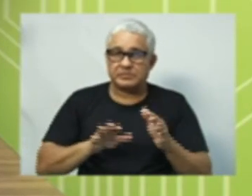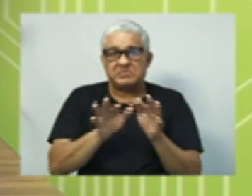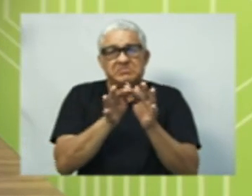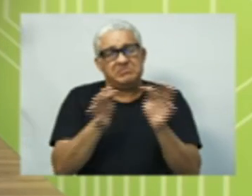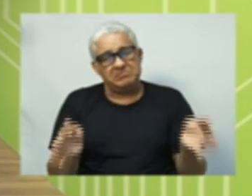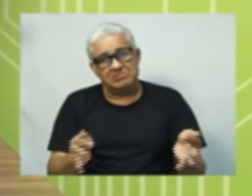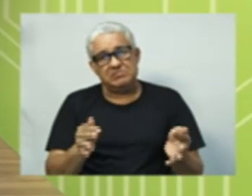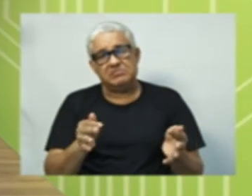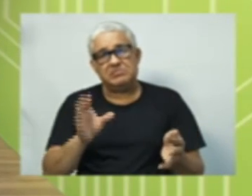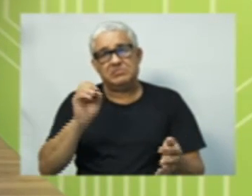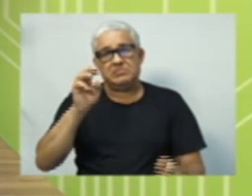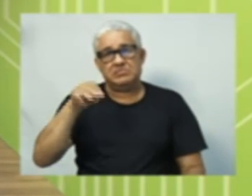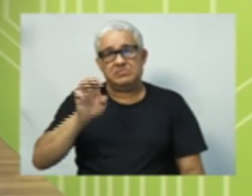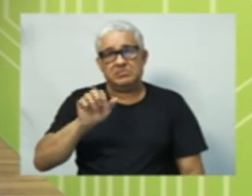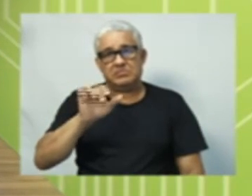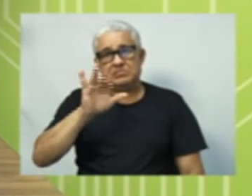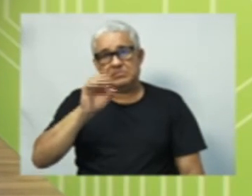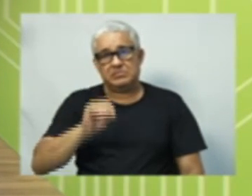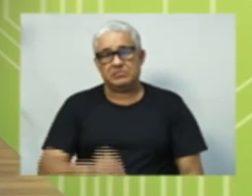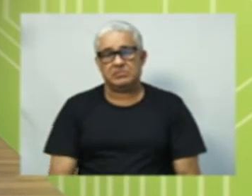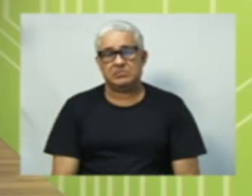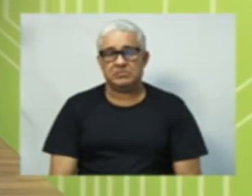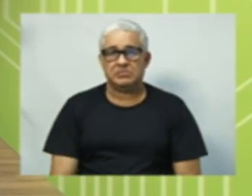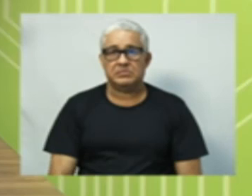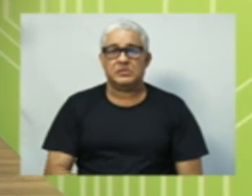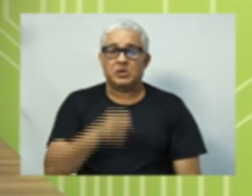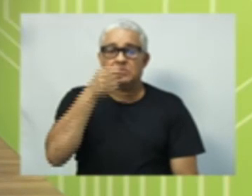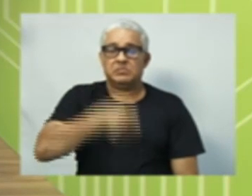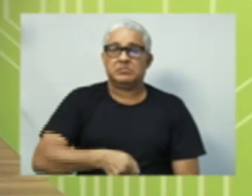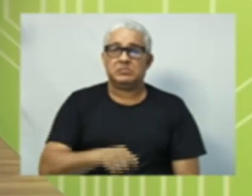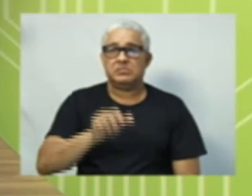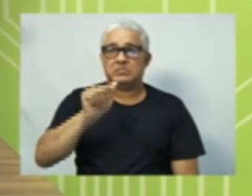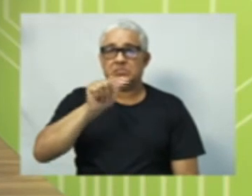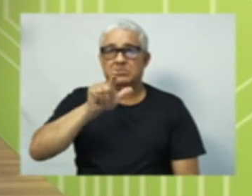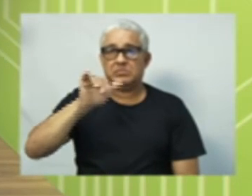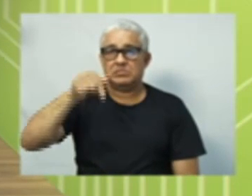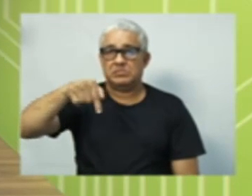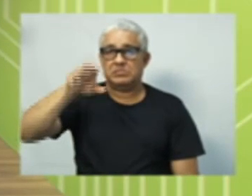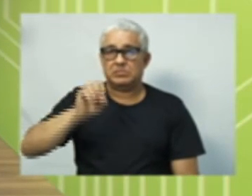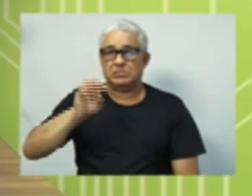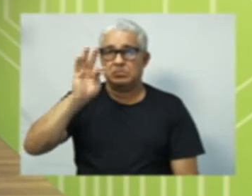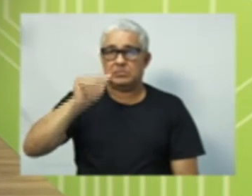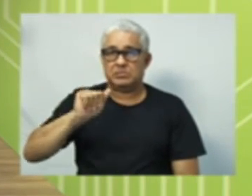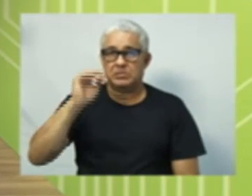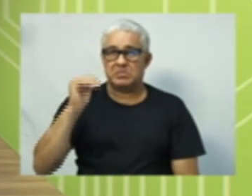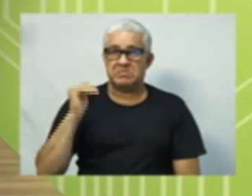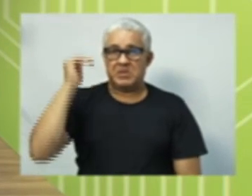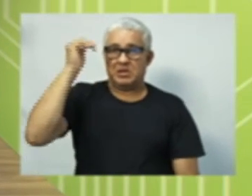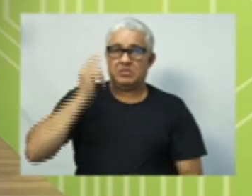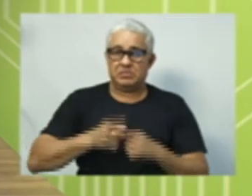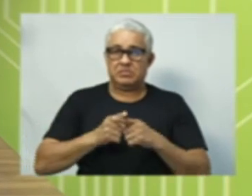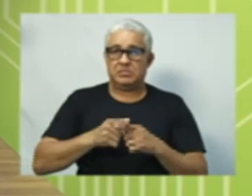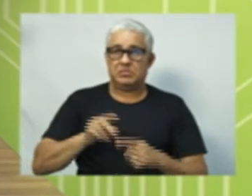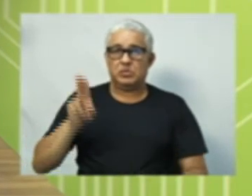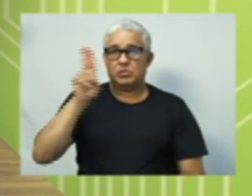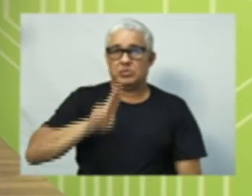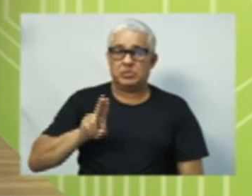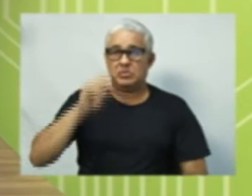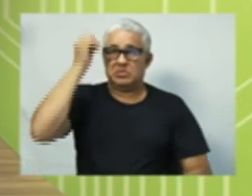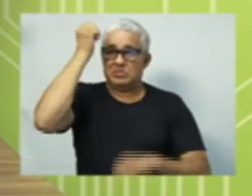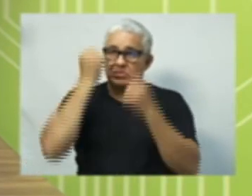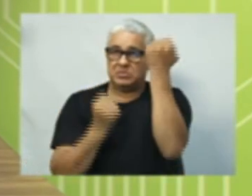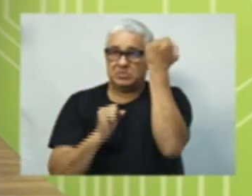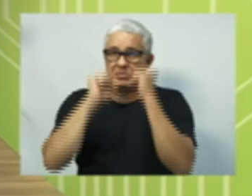simples e acaba cobrando uma alíquota superior porque você usou uma de indústria. Um exemplo,